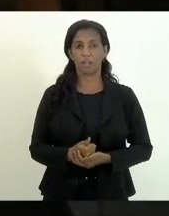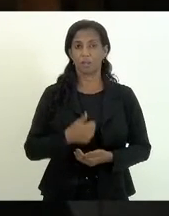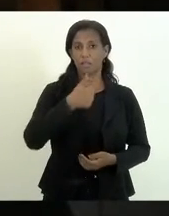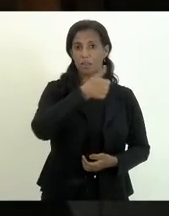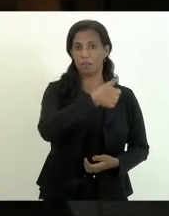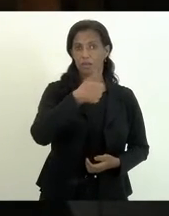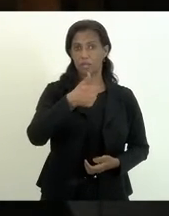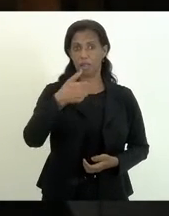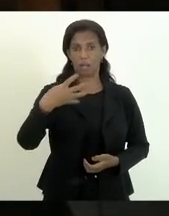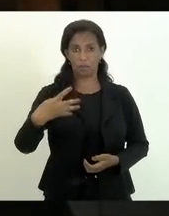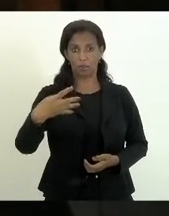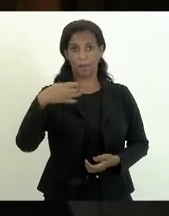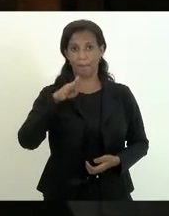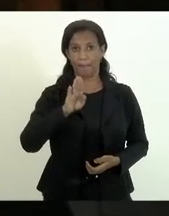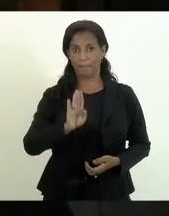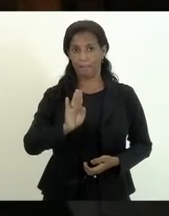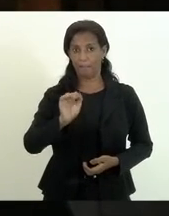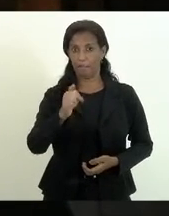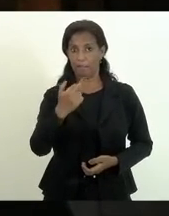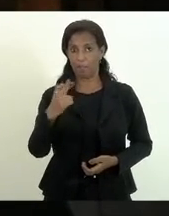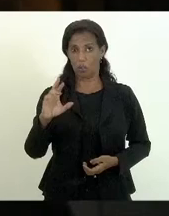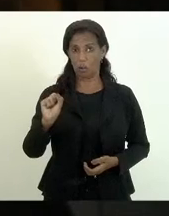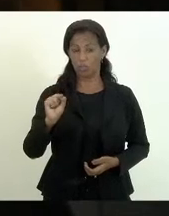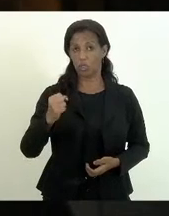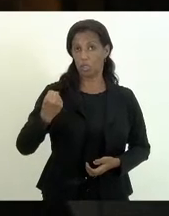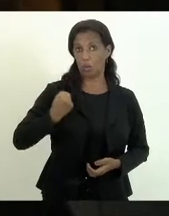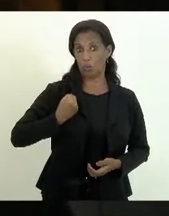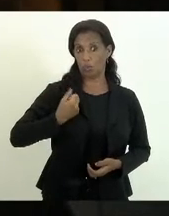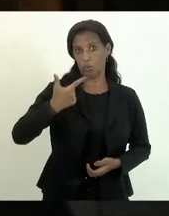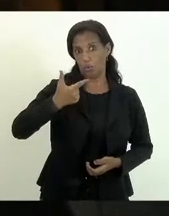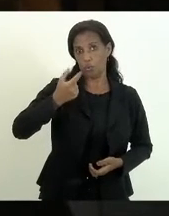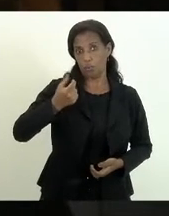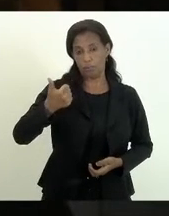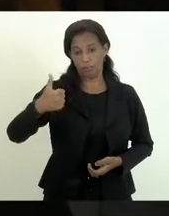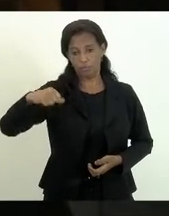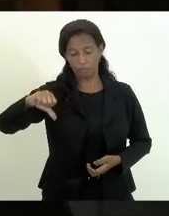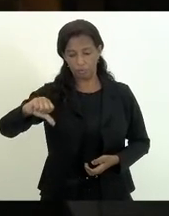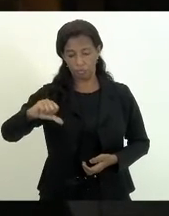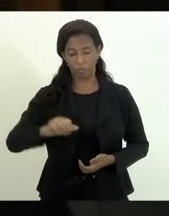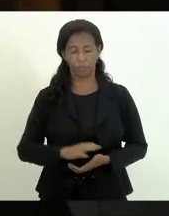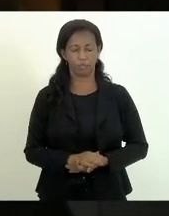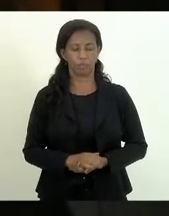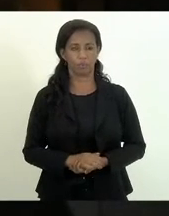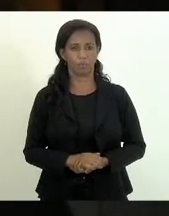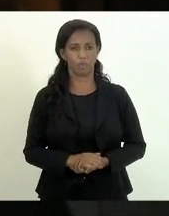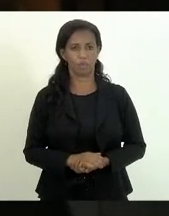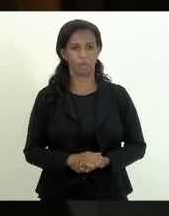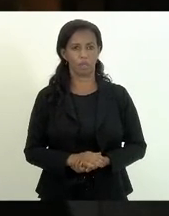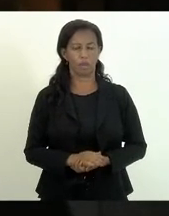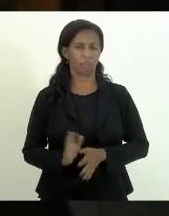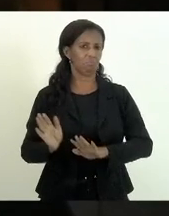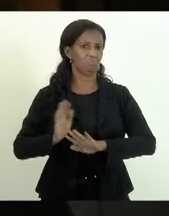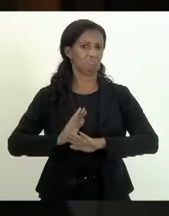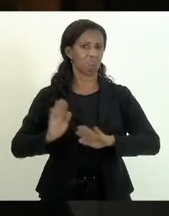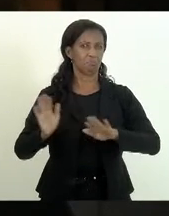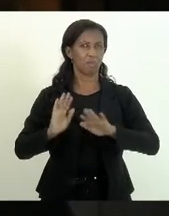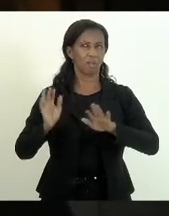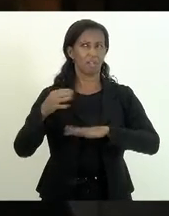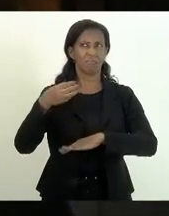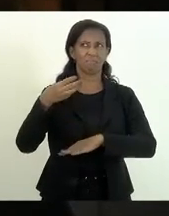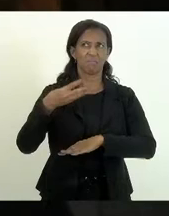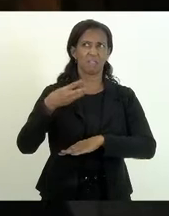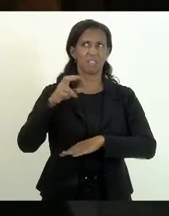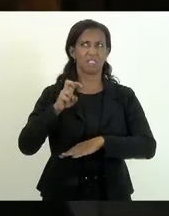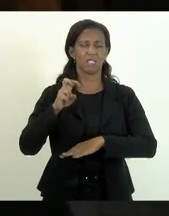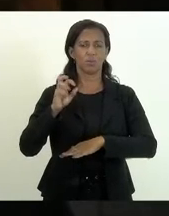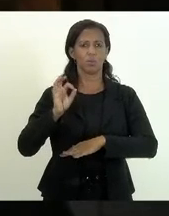114 milhões que é o número de Zero Nove Não mais do que é 35%